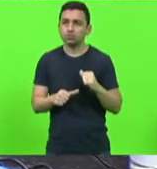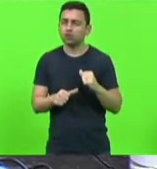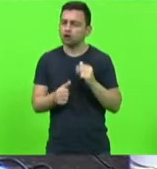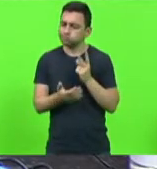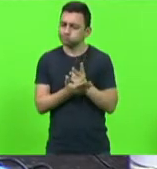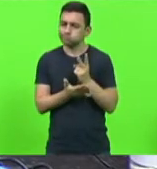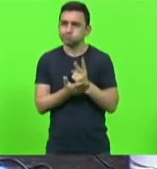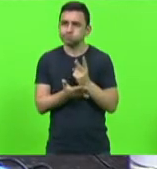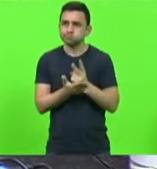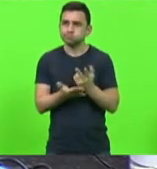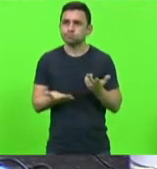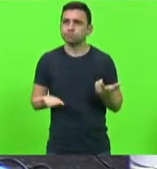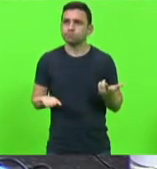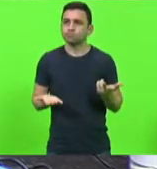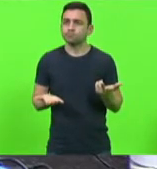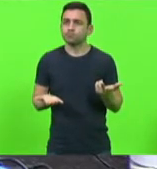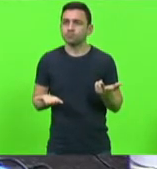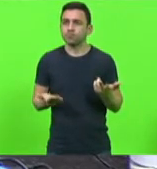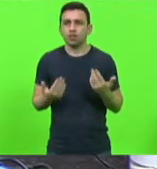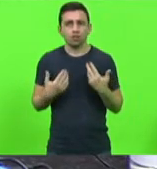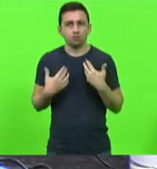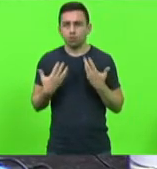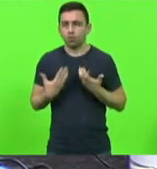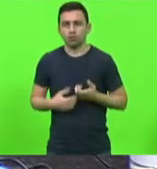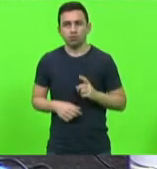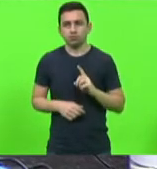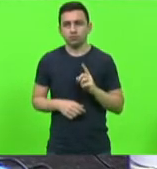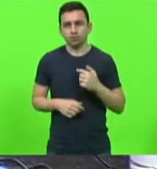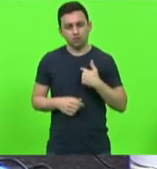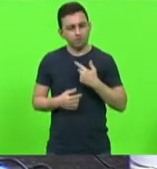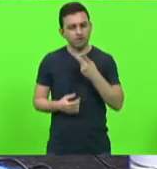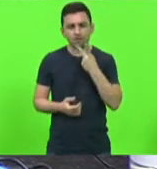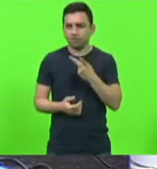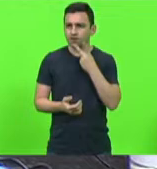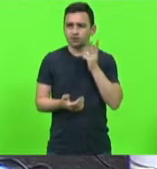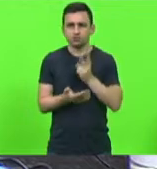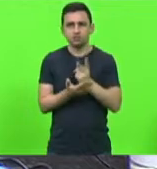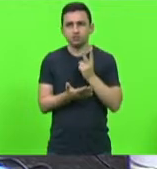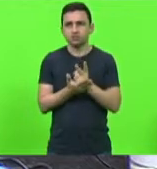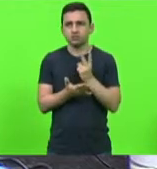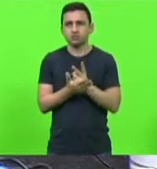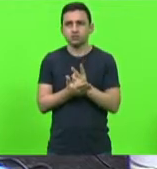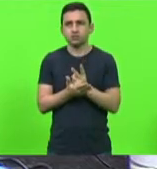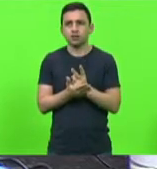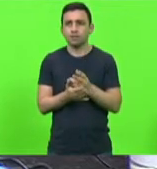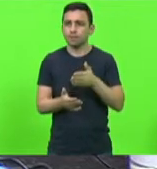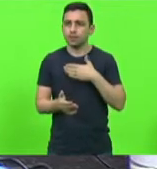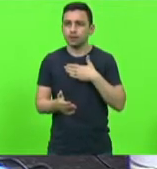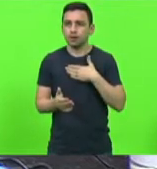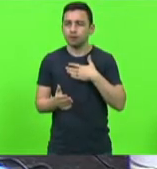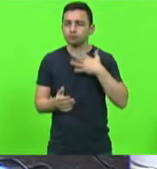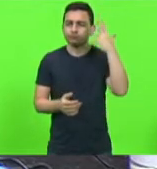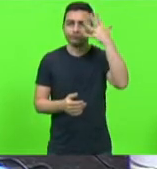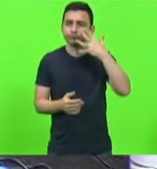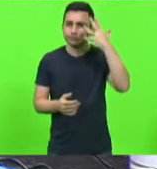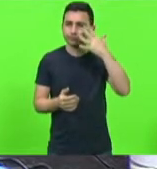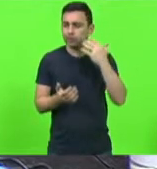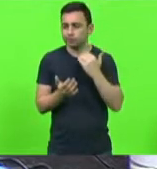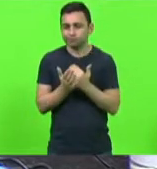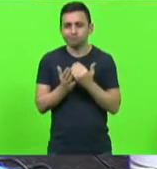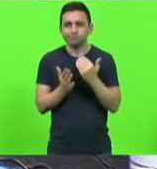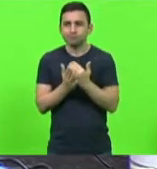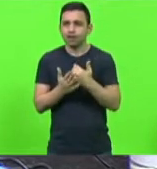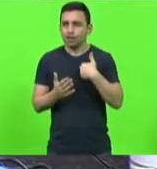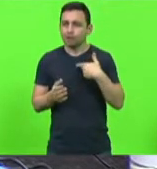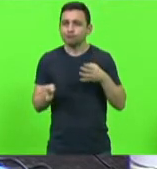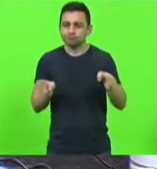Me preocupa muito porque eu não canso de falar aqui nesse parlamento, e talvez essa seja a fala que eu mais vá repetir enquanto eu